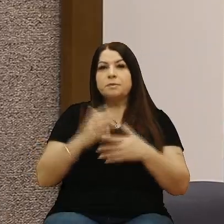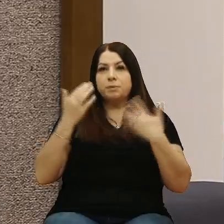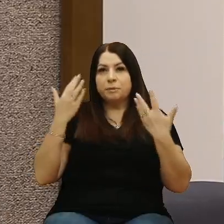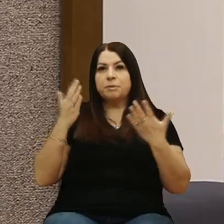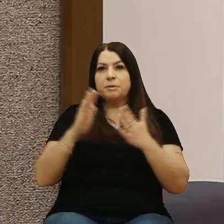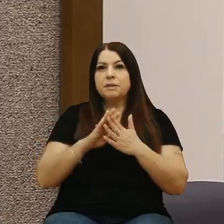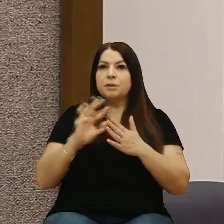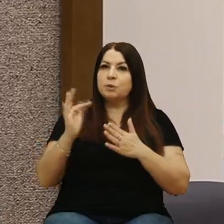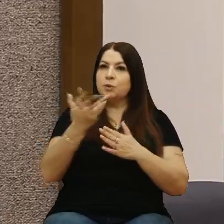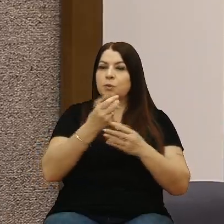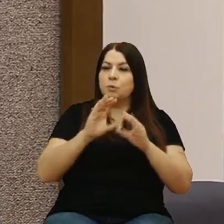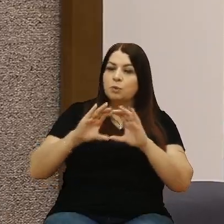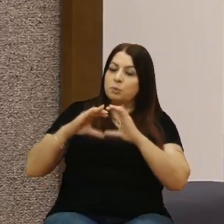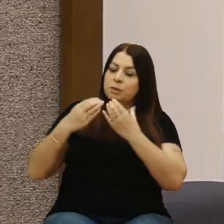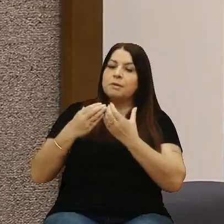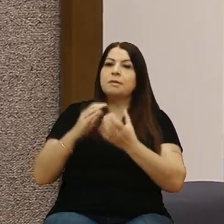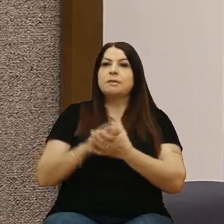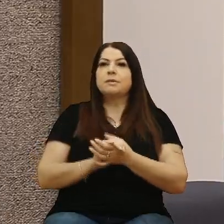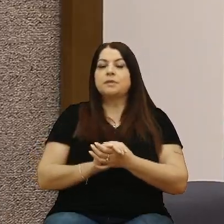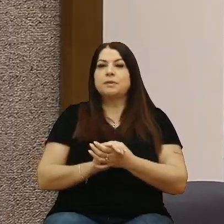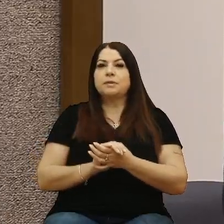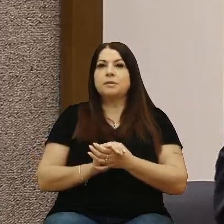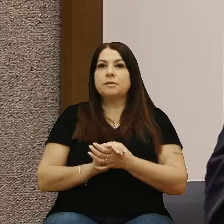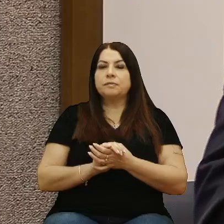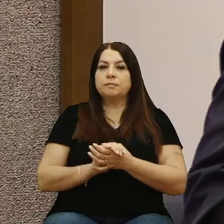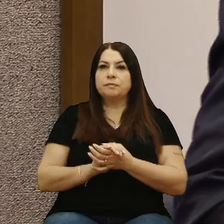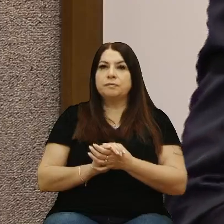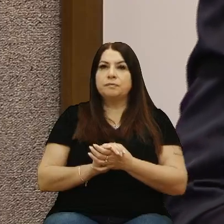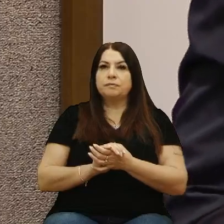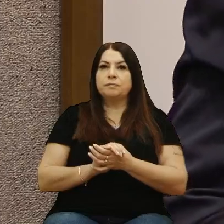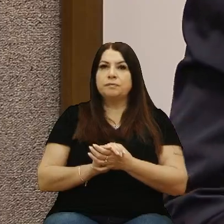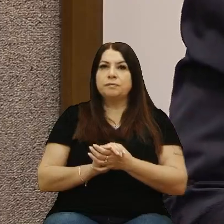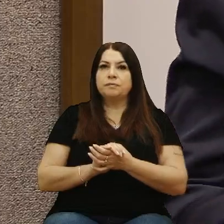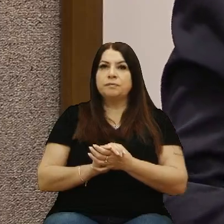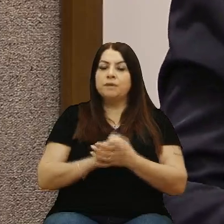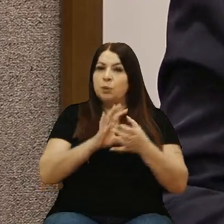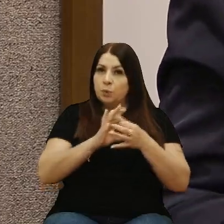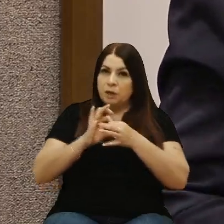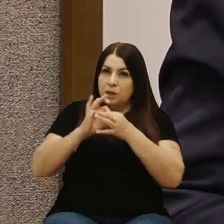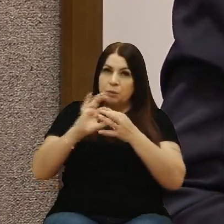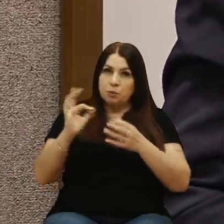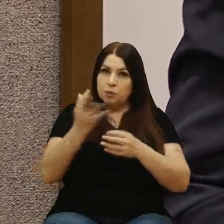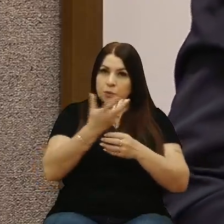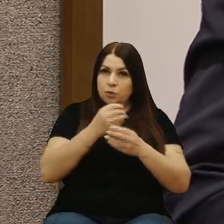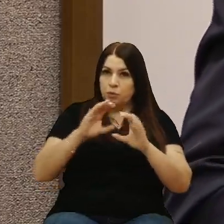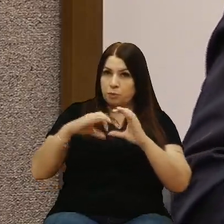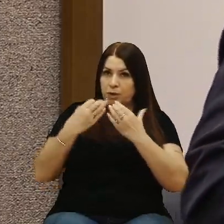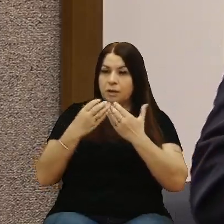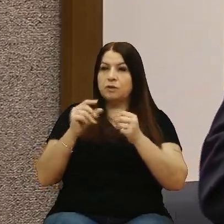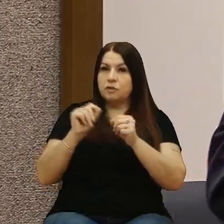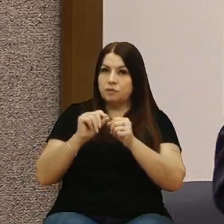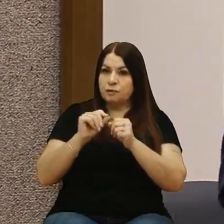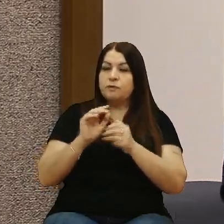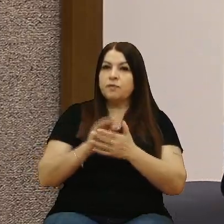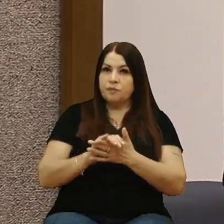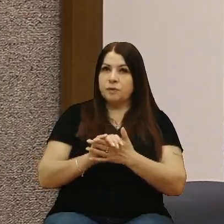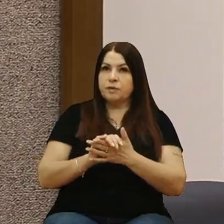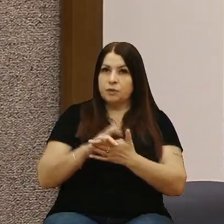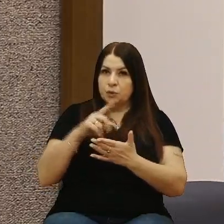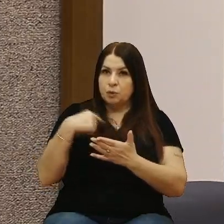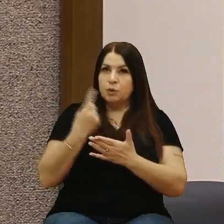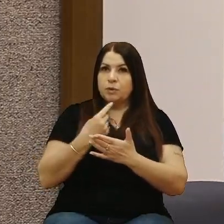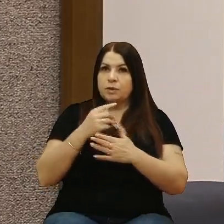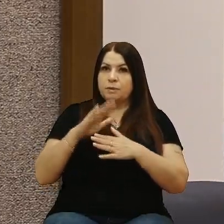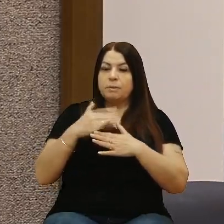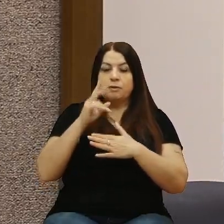parabenizar até toda aquela comunidade e dizer que a união de toda aquela comunidade faz nós cada